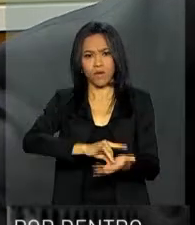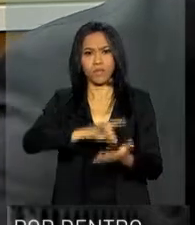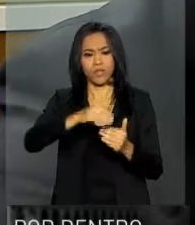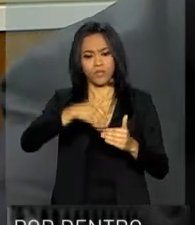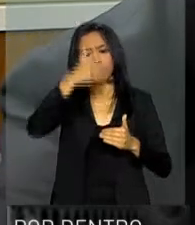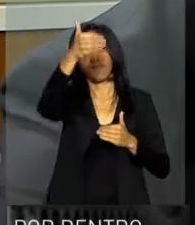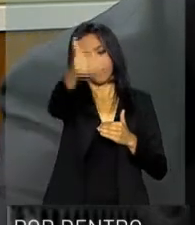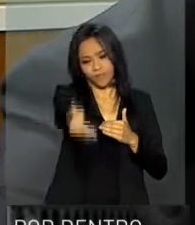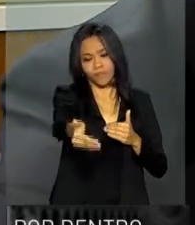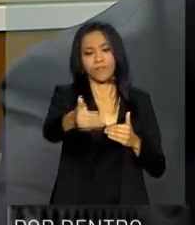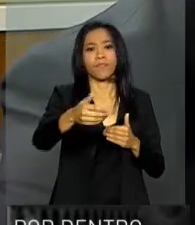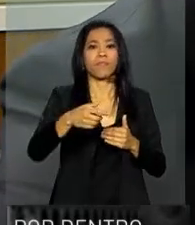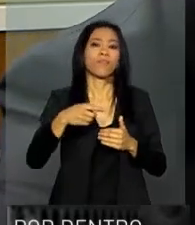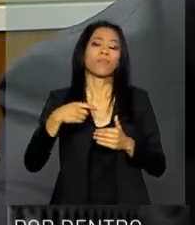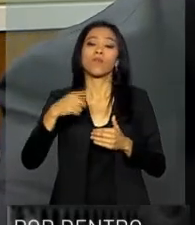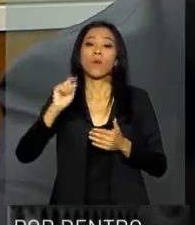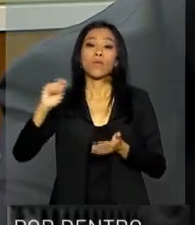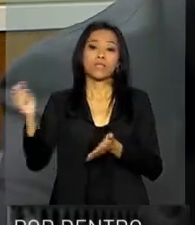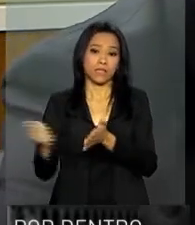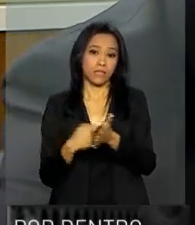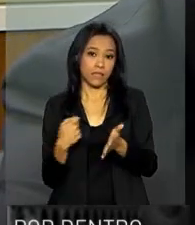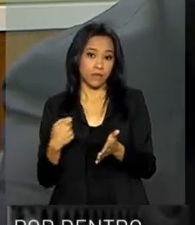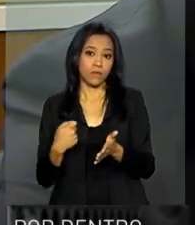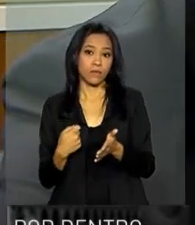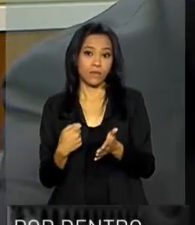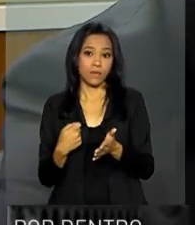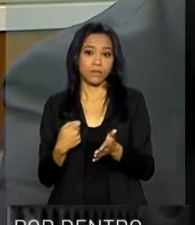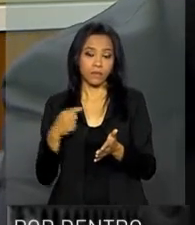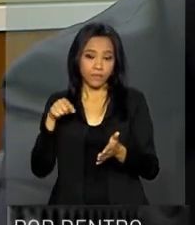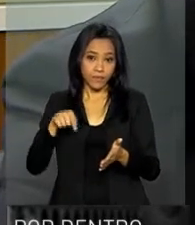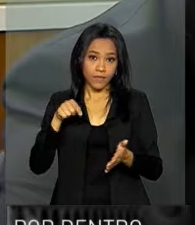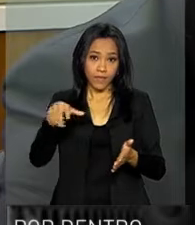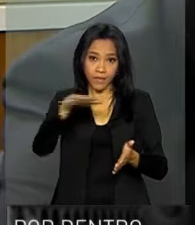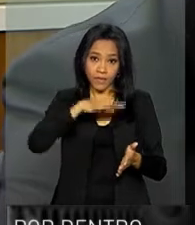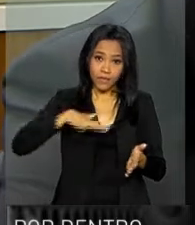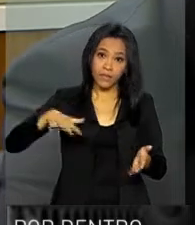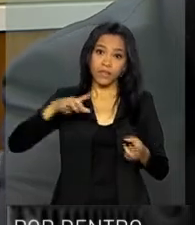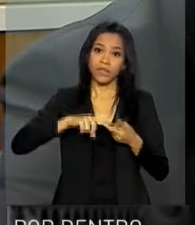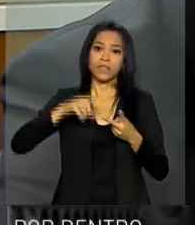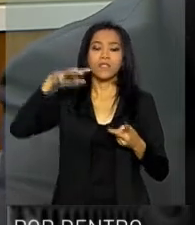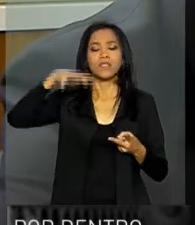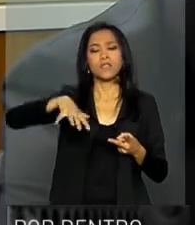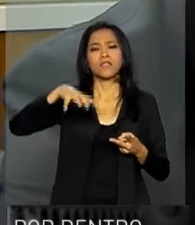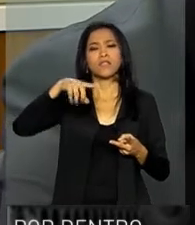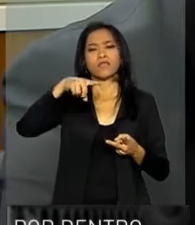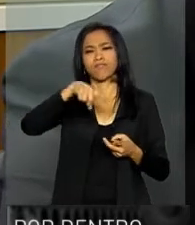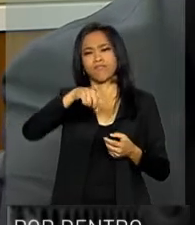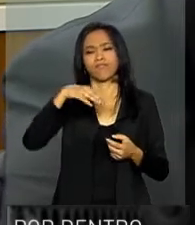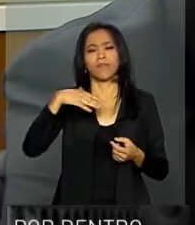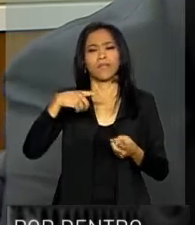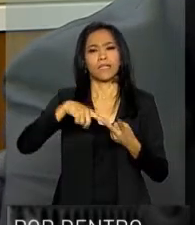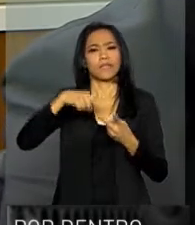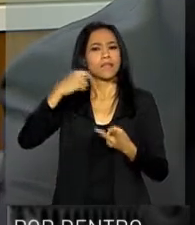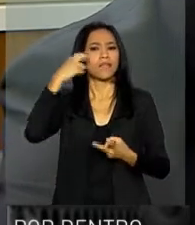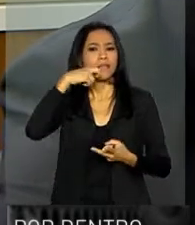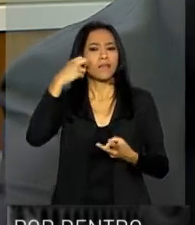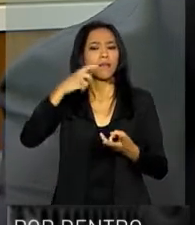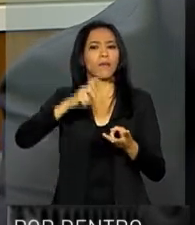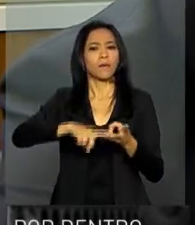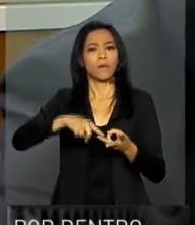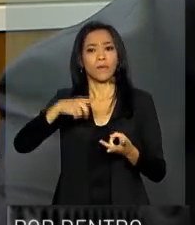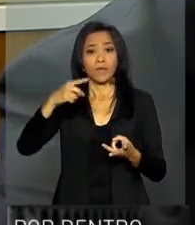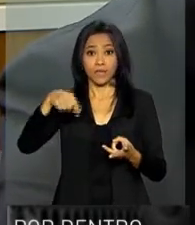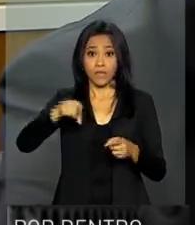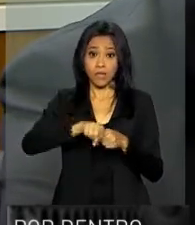caráter mais amplo com a provável assinatura do engordamento da praia de balneário camboriú do grande projeto natal 18 em foz do iguaçu e do 1º distrito